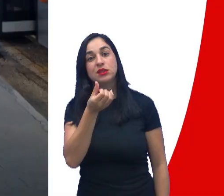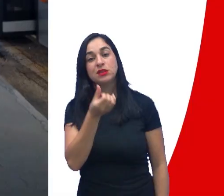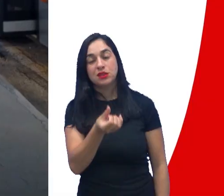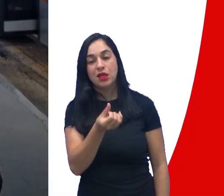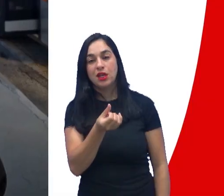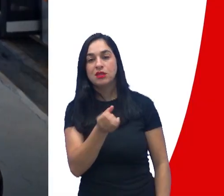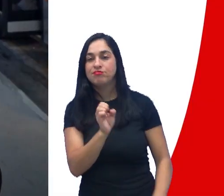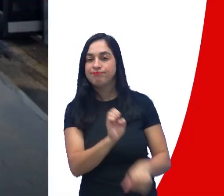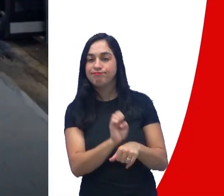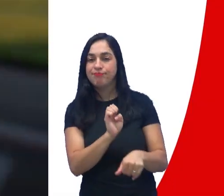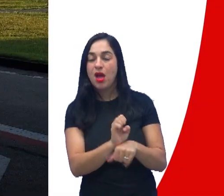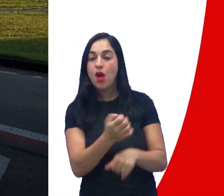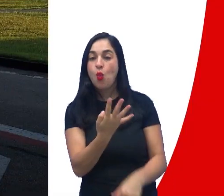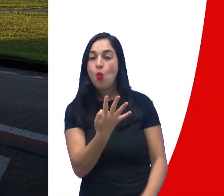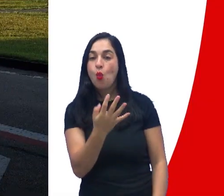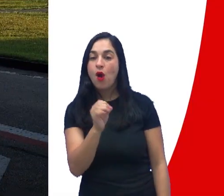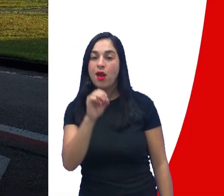quase 40 minutos.